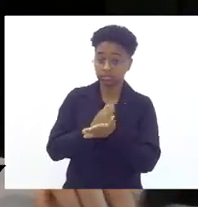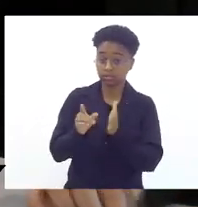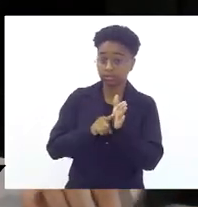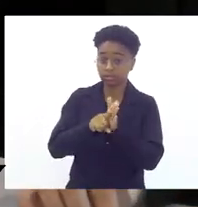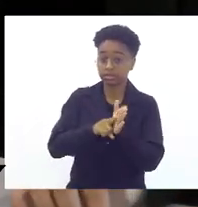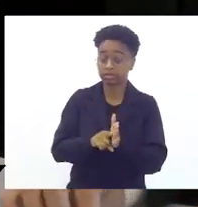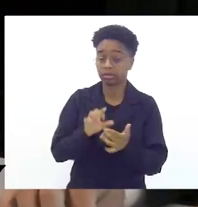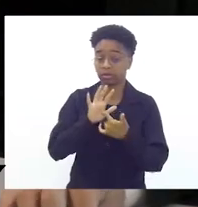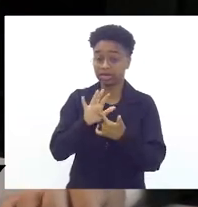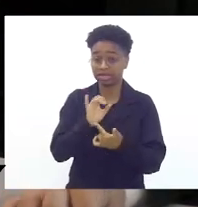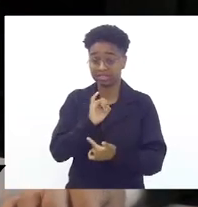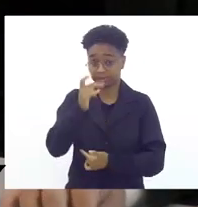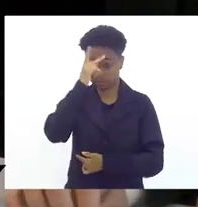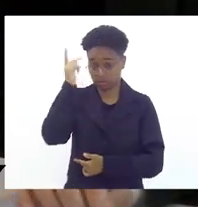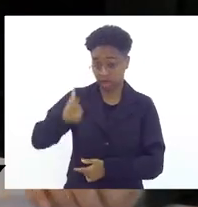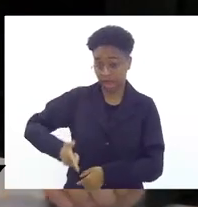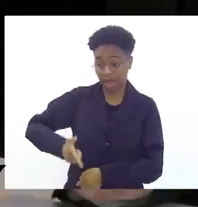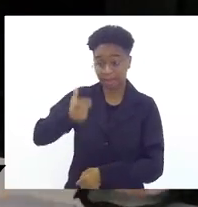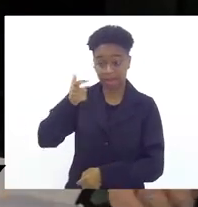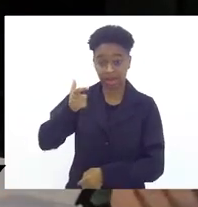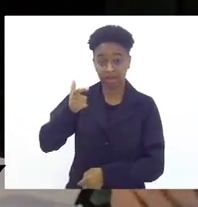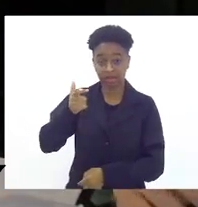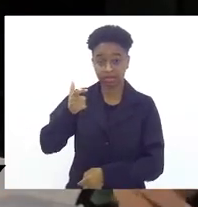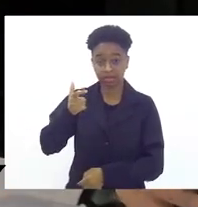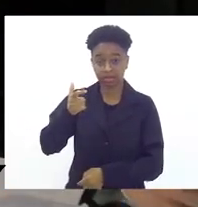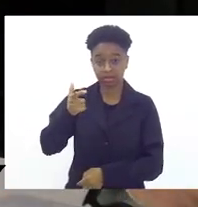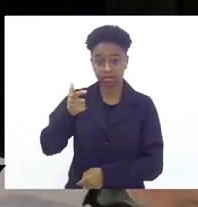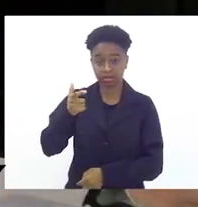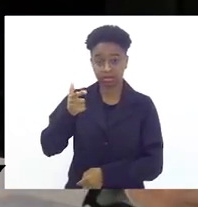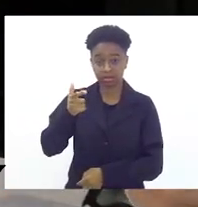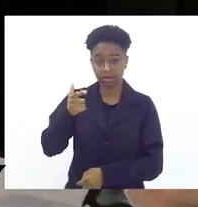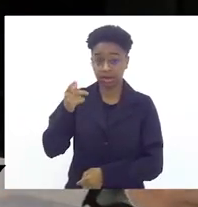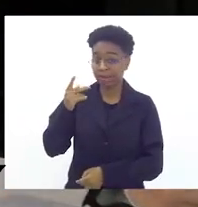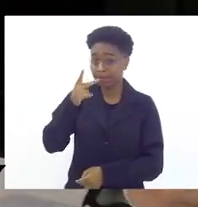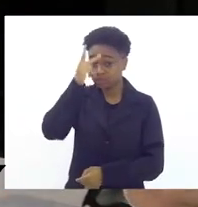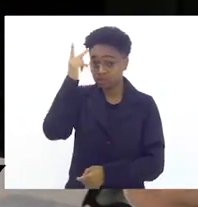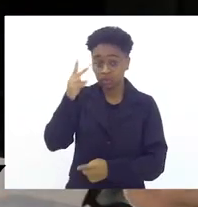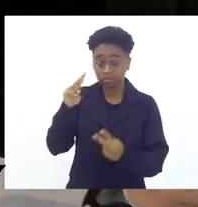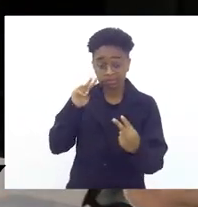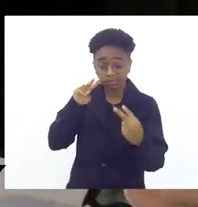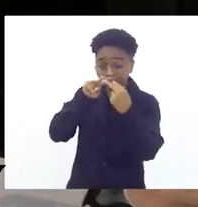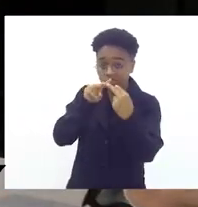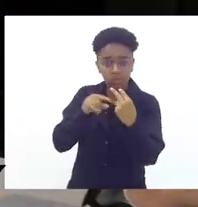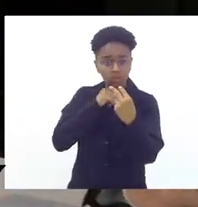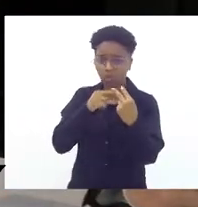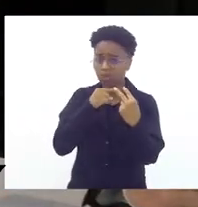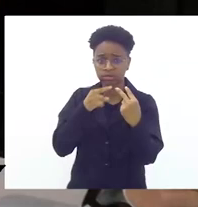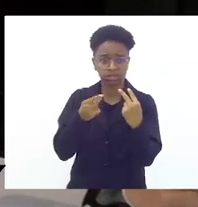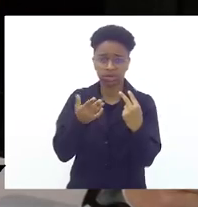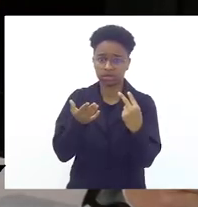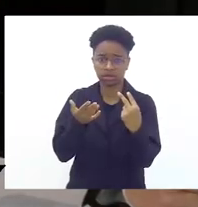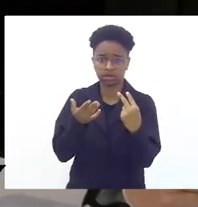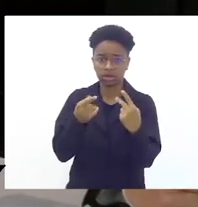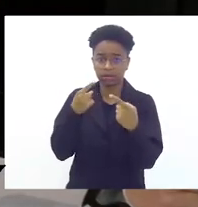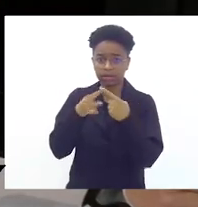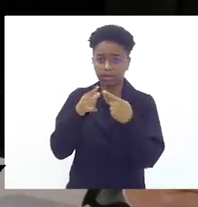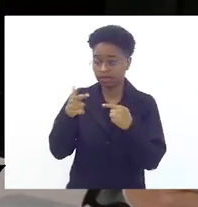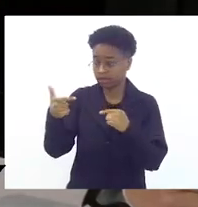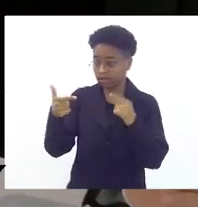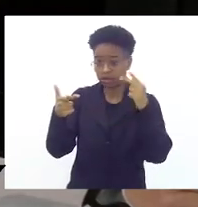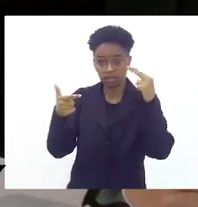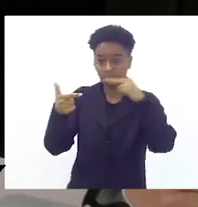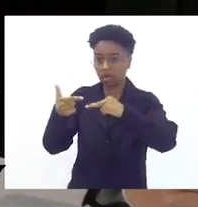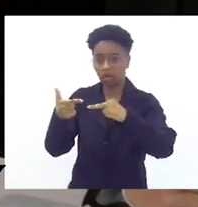quando a pessoa está armada a tendência da vítima é não olhar o rosto e nenhuma hipótese Ela olha para arma